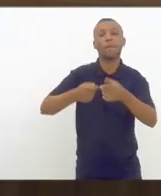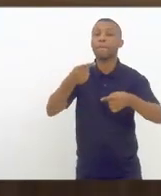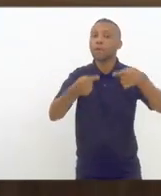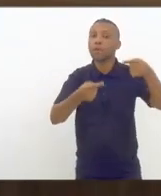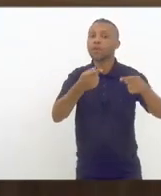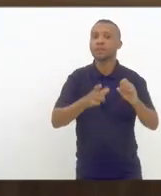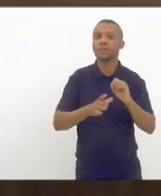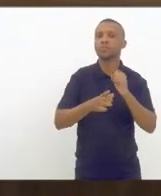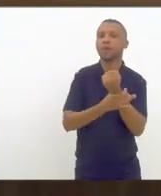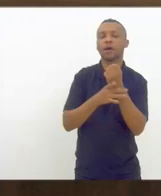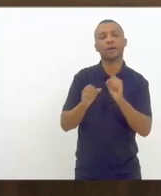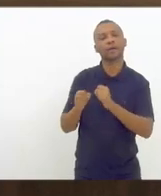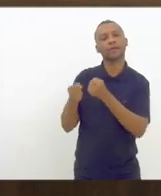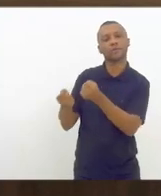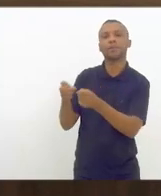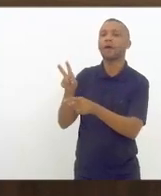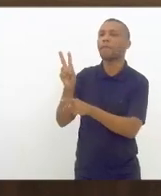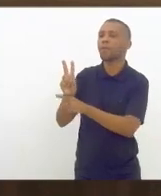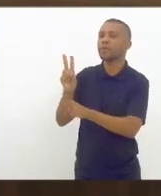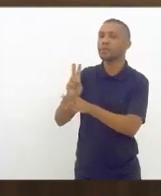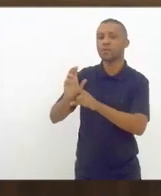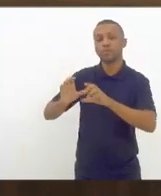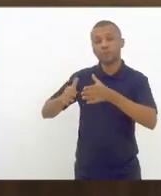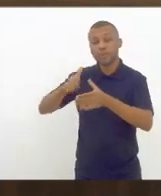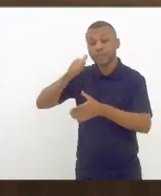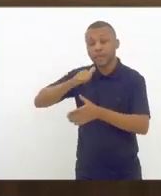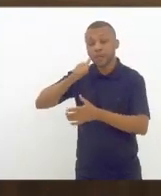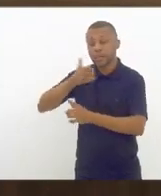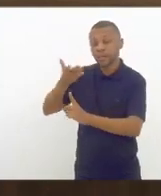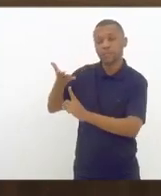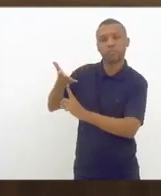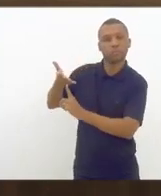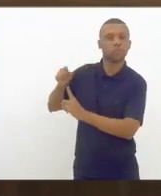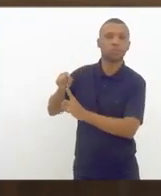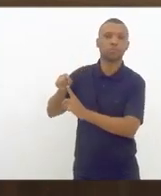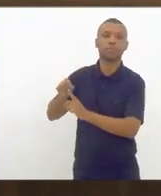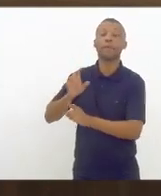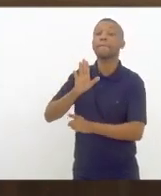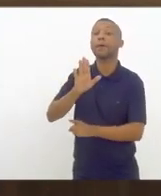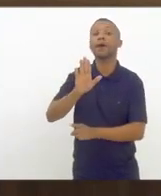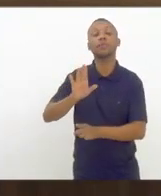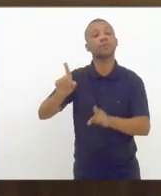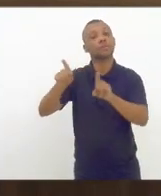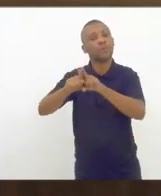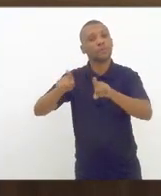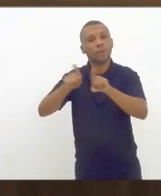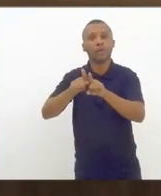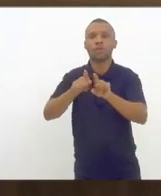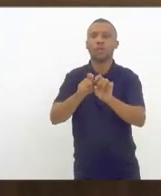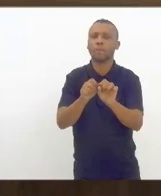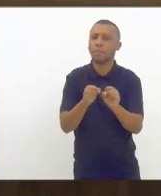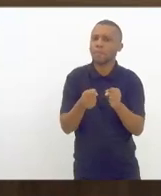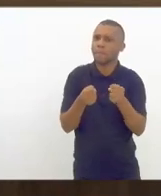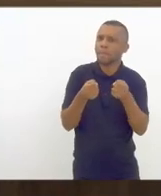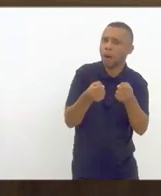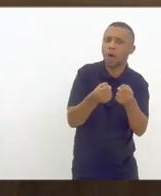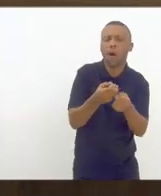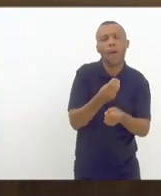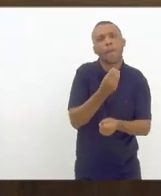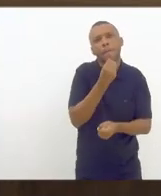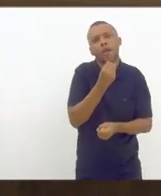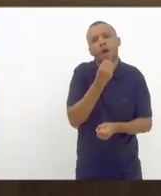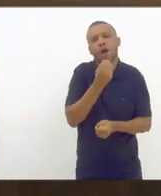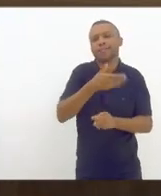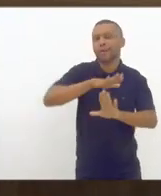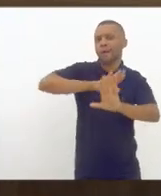com garantia, proteção das mulheres ameaçadas, mas também com enfrentamento a uma lógica do machismo,